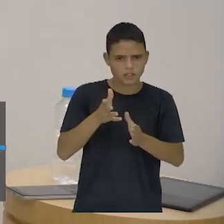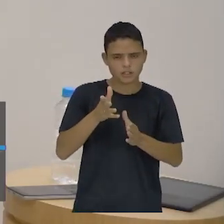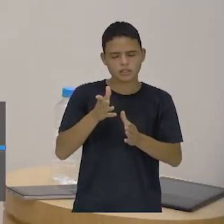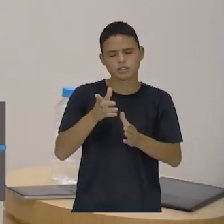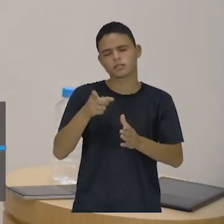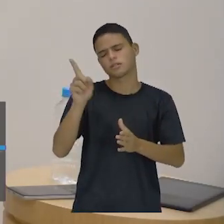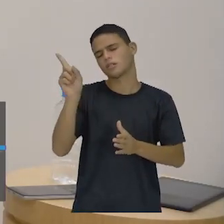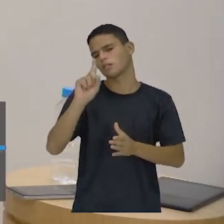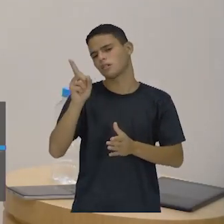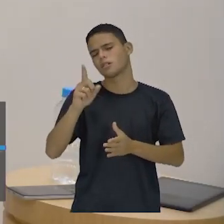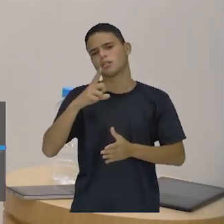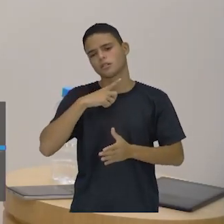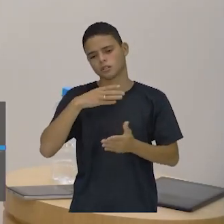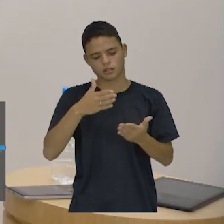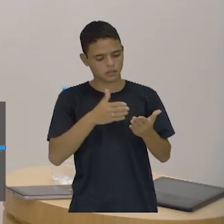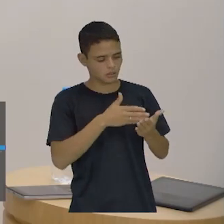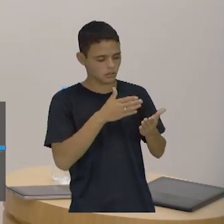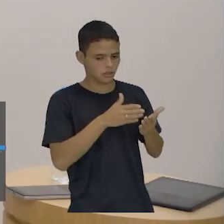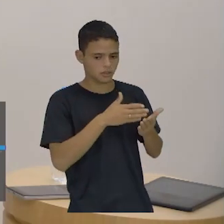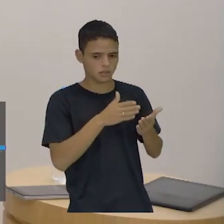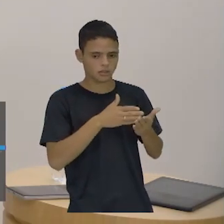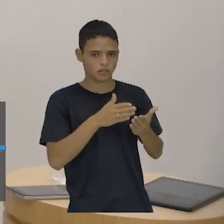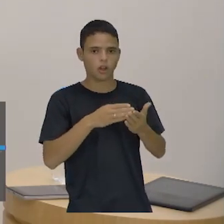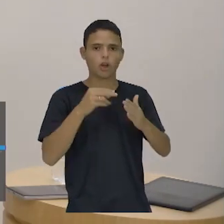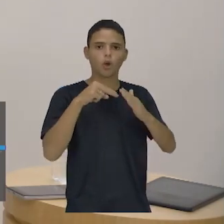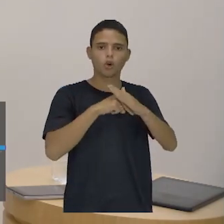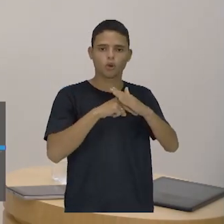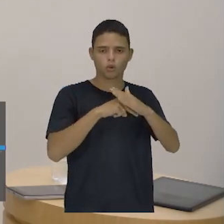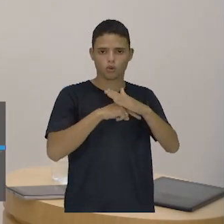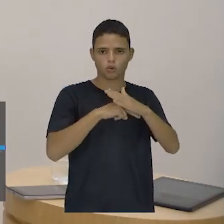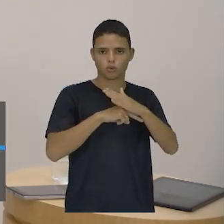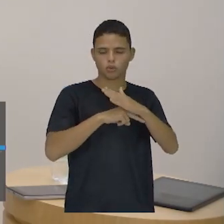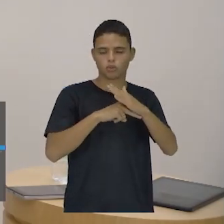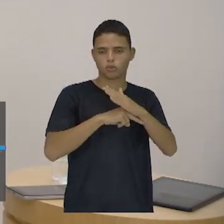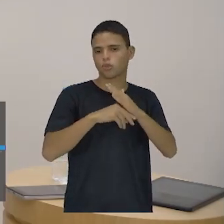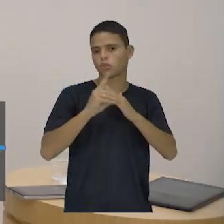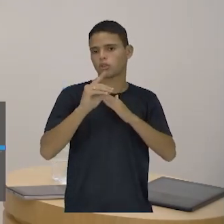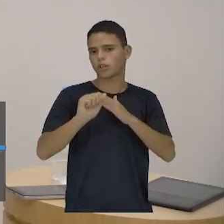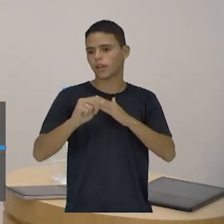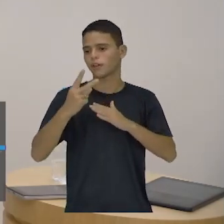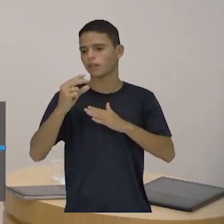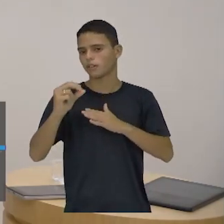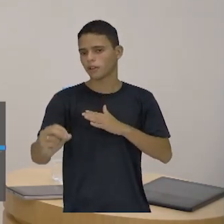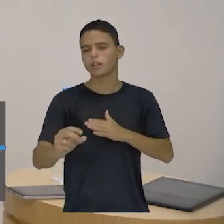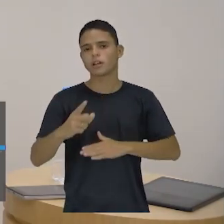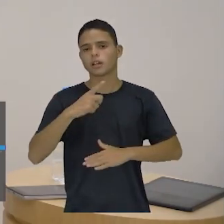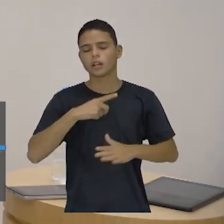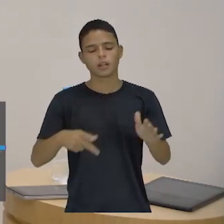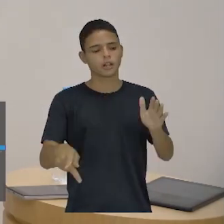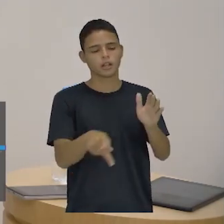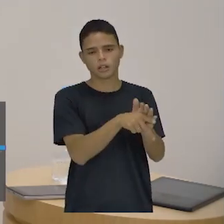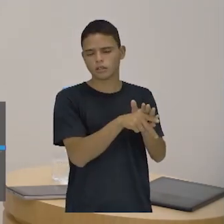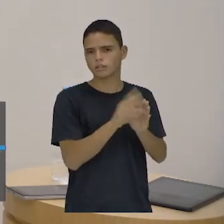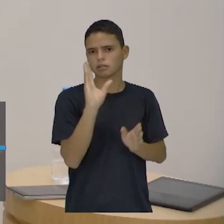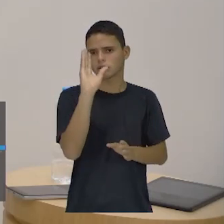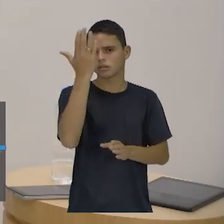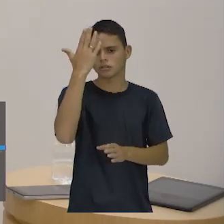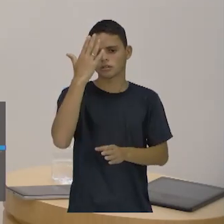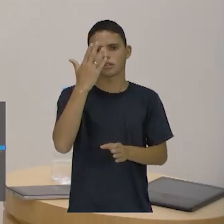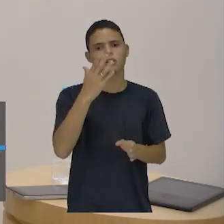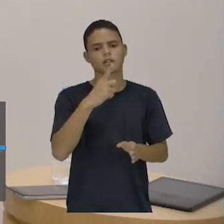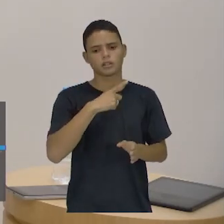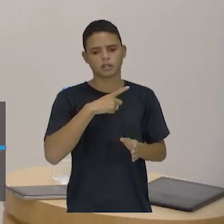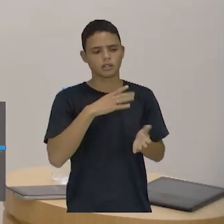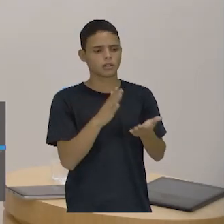ficção. Tem um livro chamado O Código da Vinci, que é um livro de ficção, todo de ficção, e que ali tem